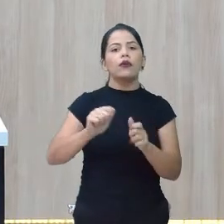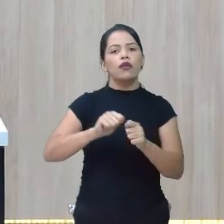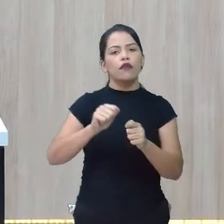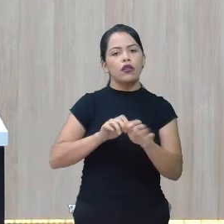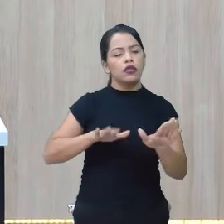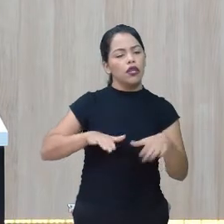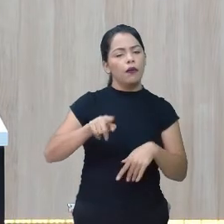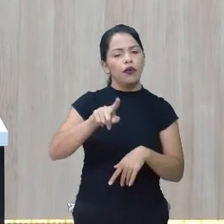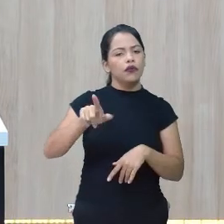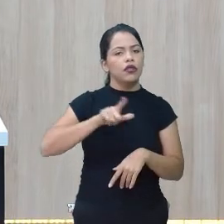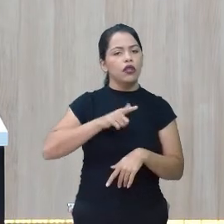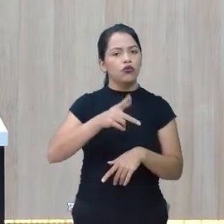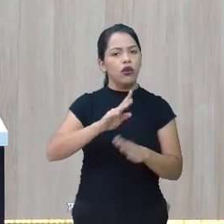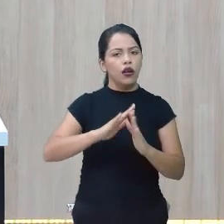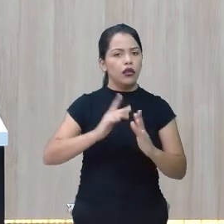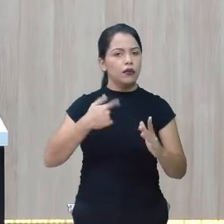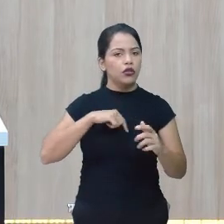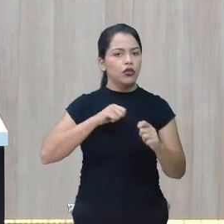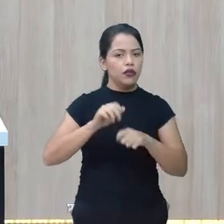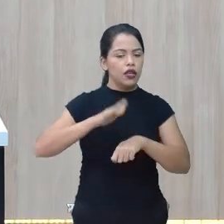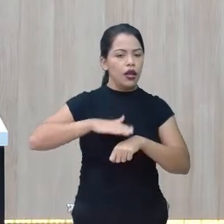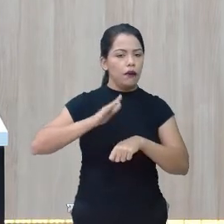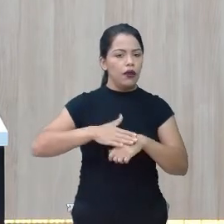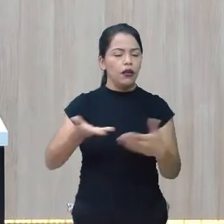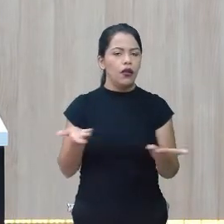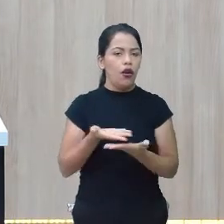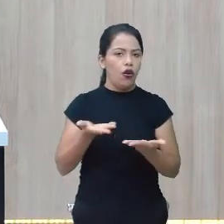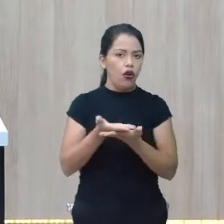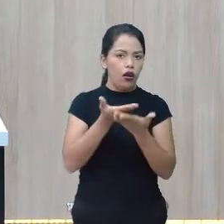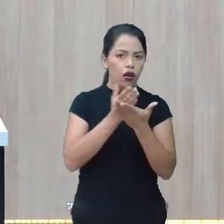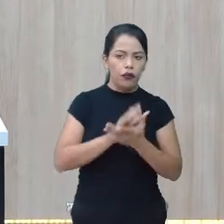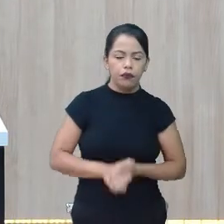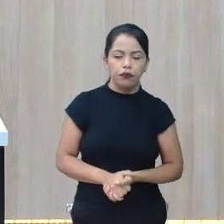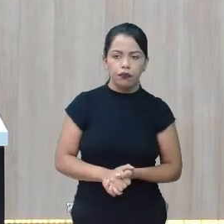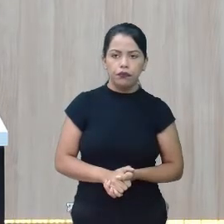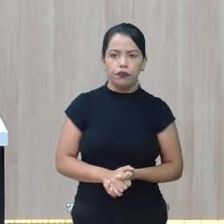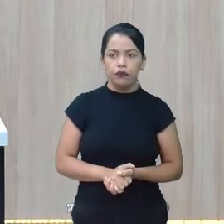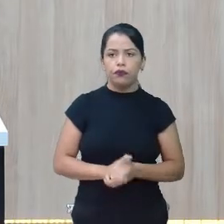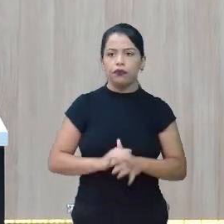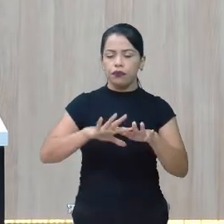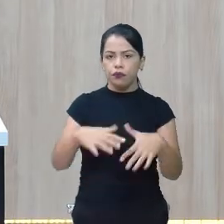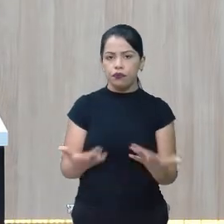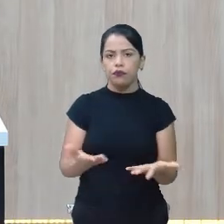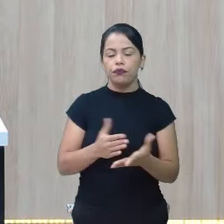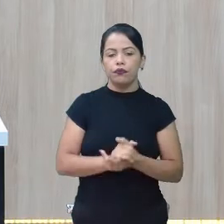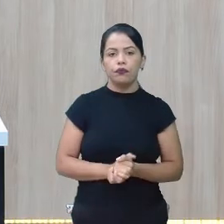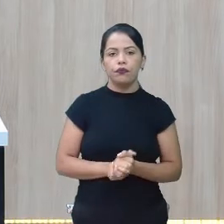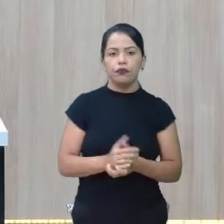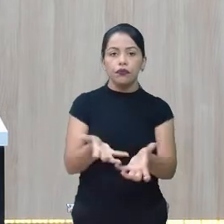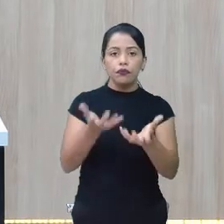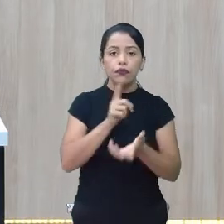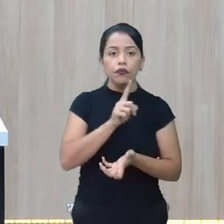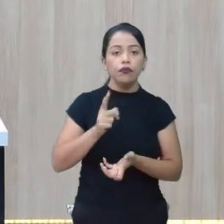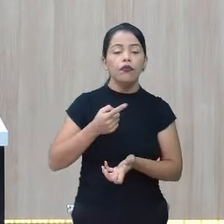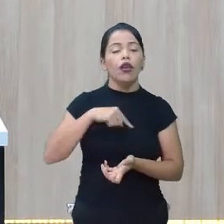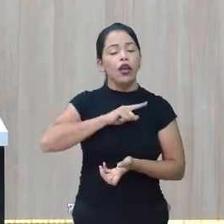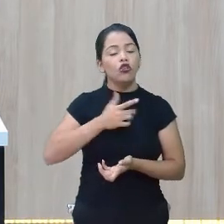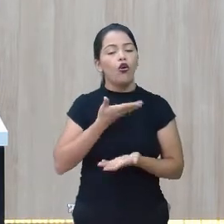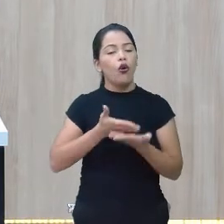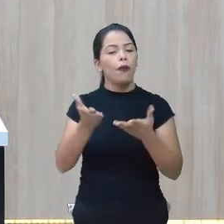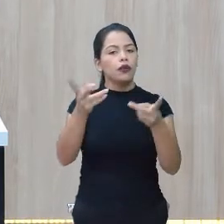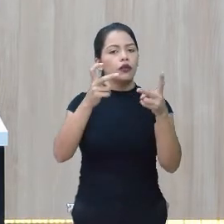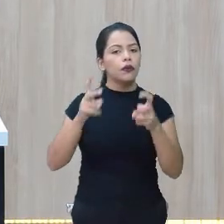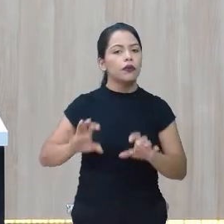começar a fazer na prática as situações aqui da nossa aula, tá bom? Então, eu quero que a gente comece a perceber